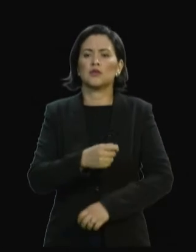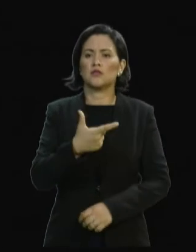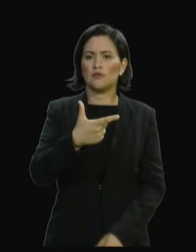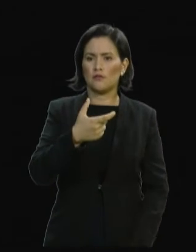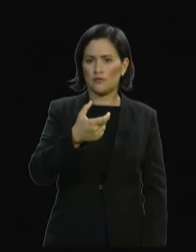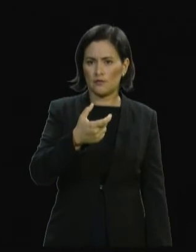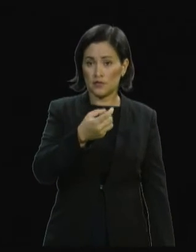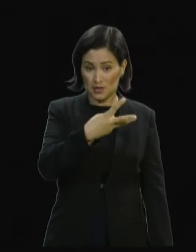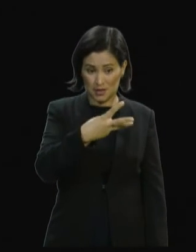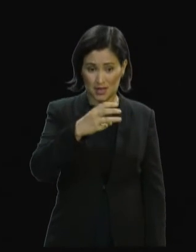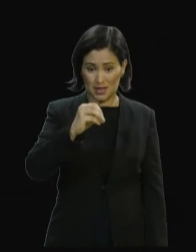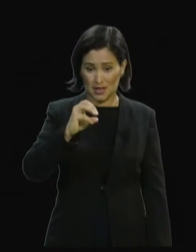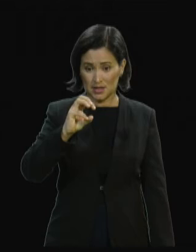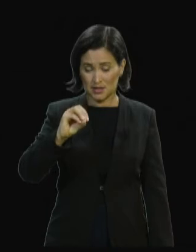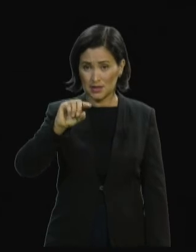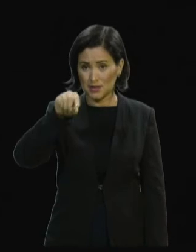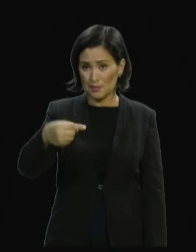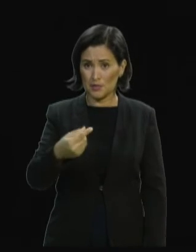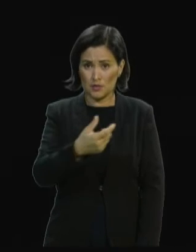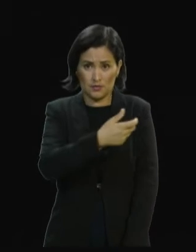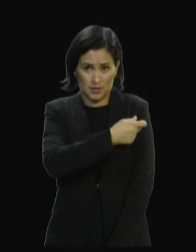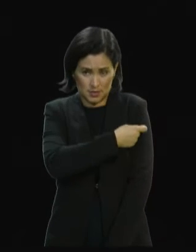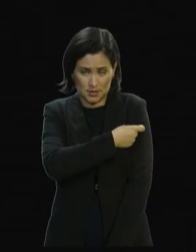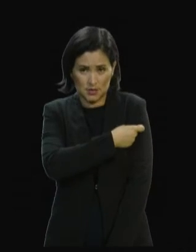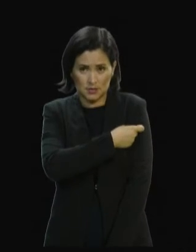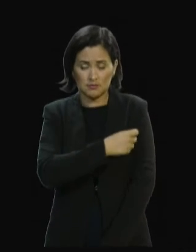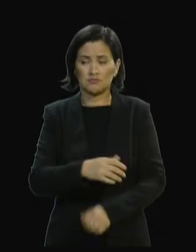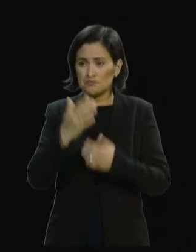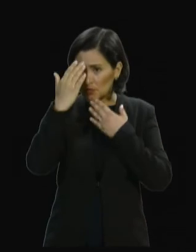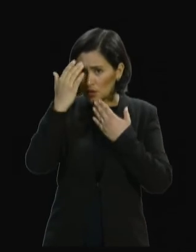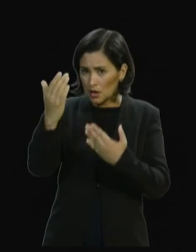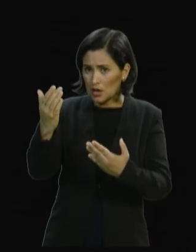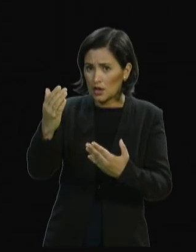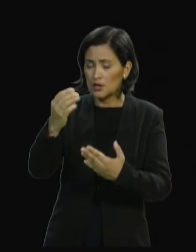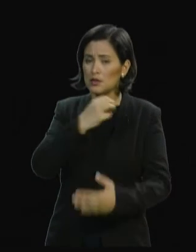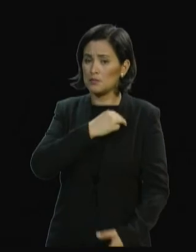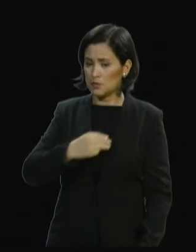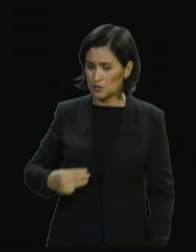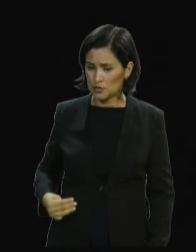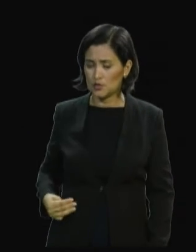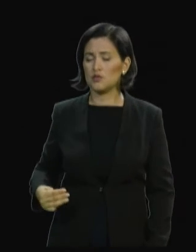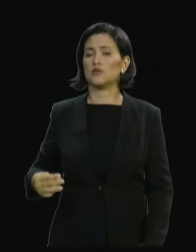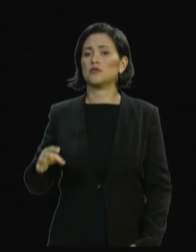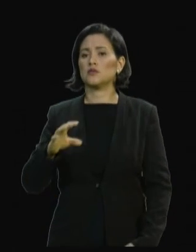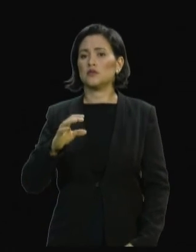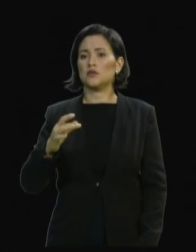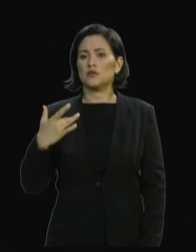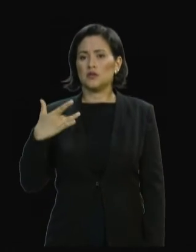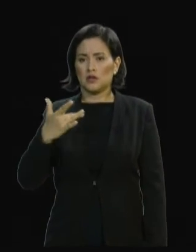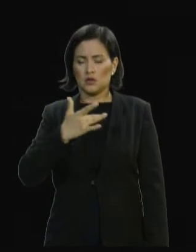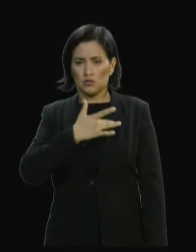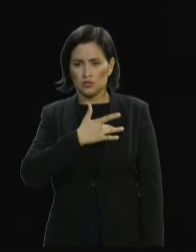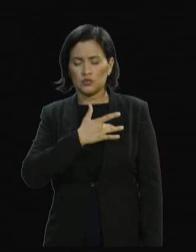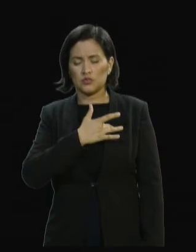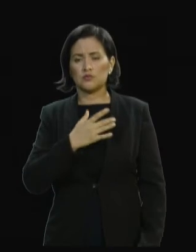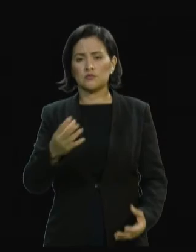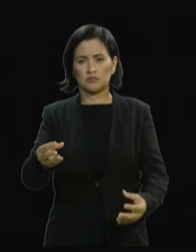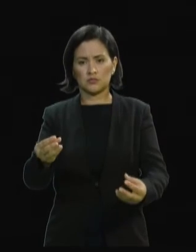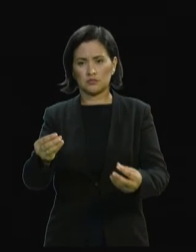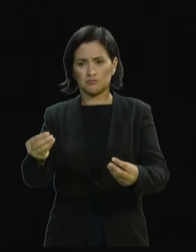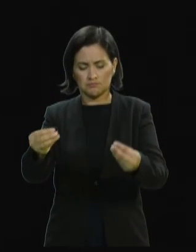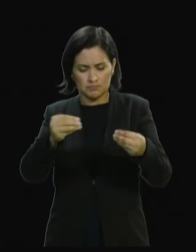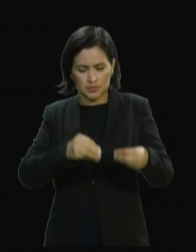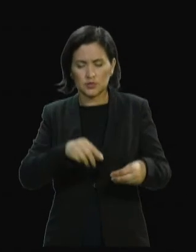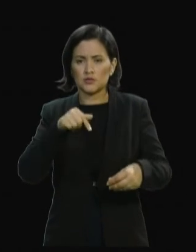essas 300 mil vacinas. Então, não poderia aqui votar a favor desta medida provisória. Acredito que